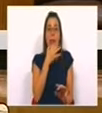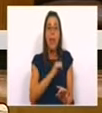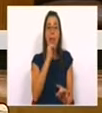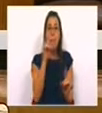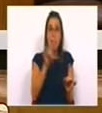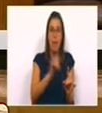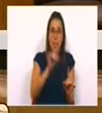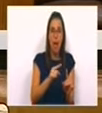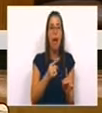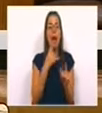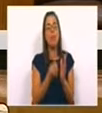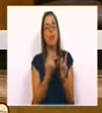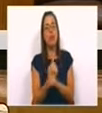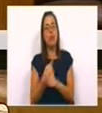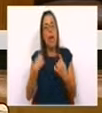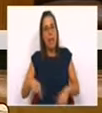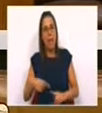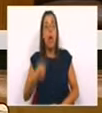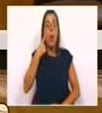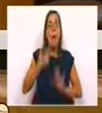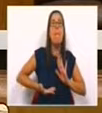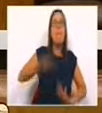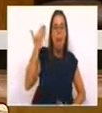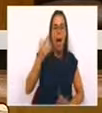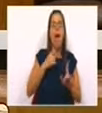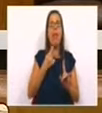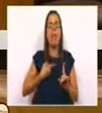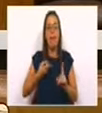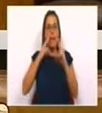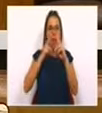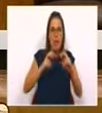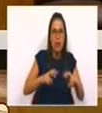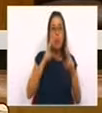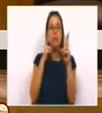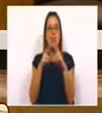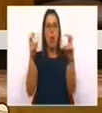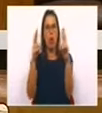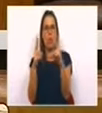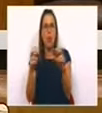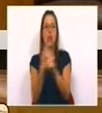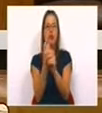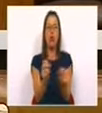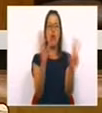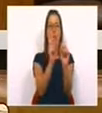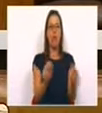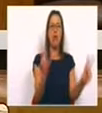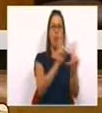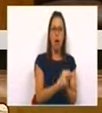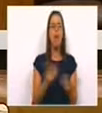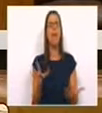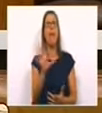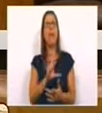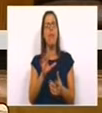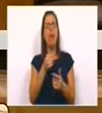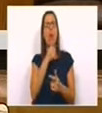usa, mais se tem. Conhecer mais significa investigar e descobrir realidades novas, novas